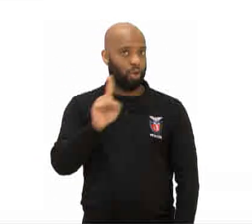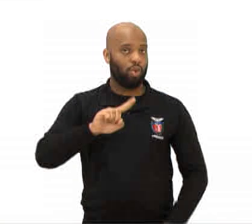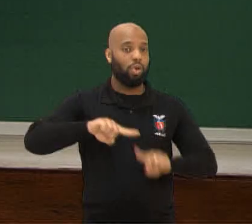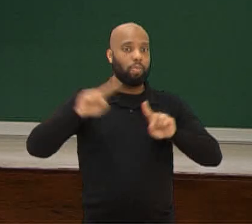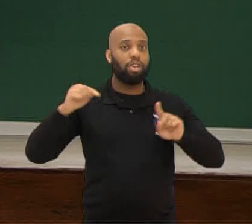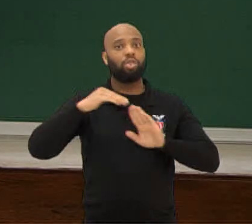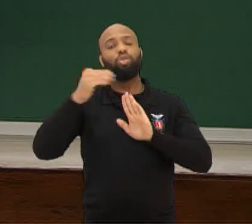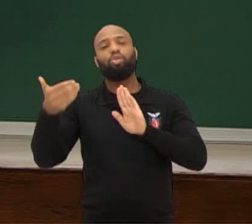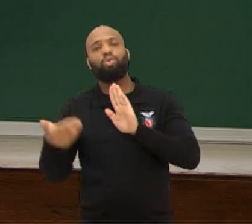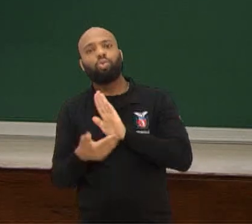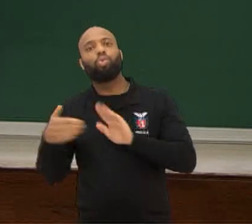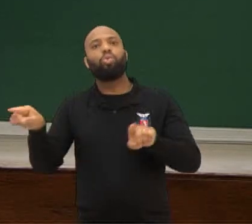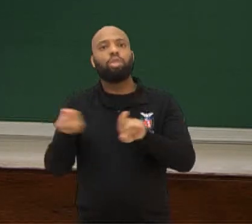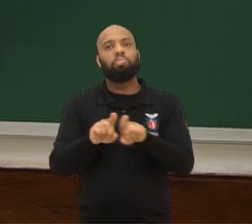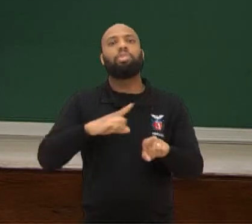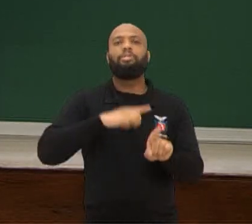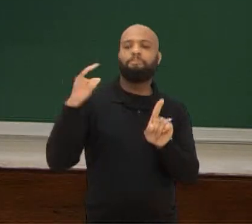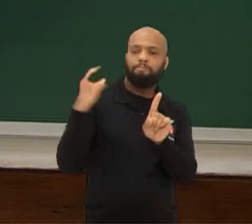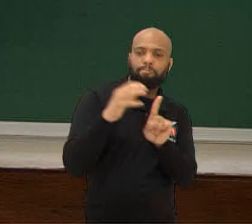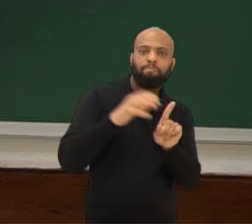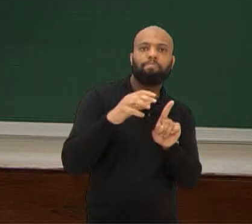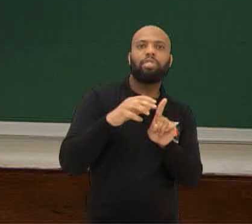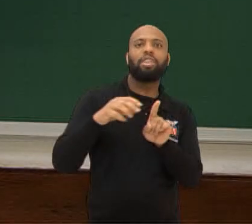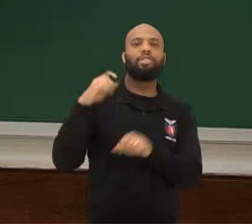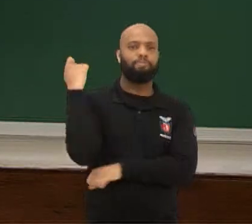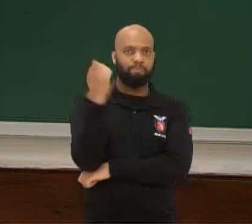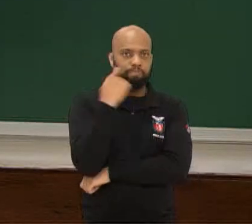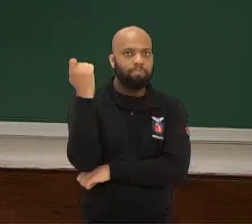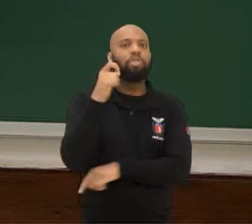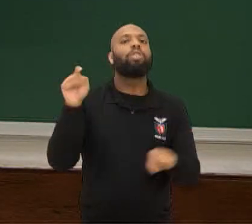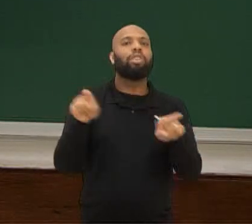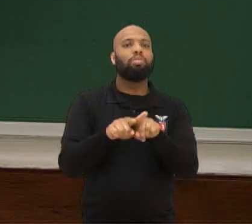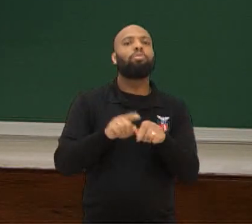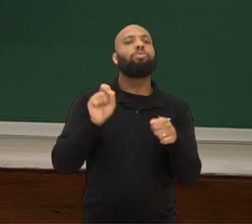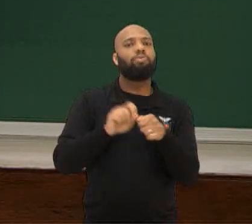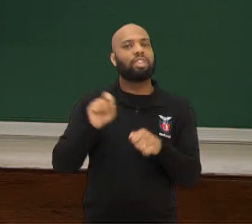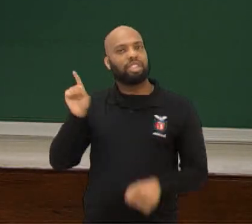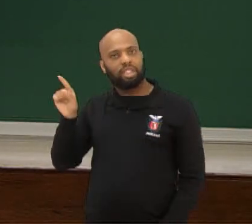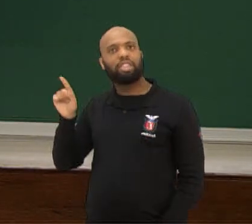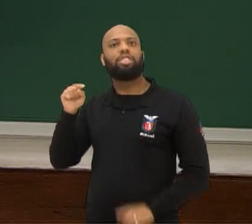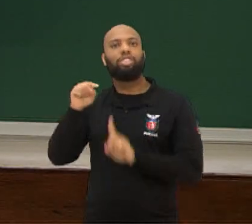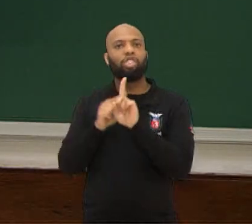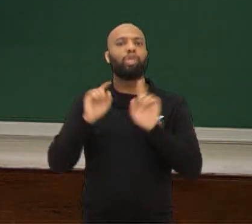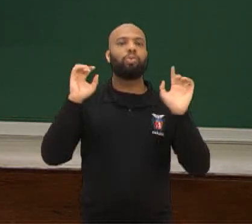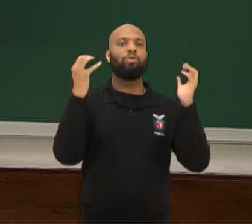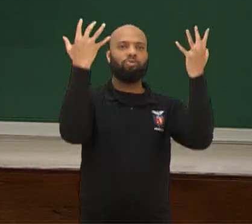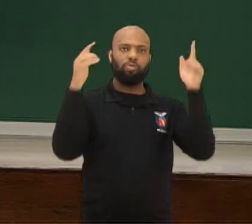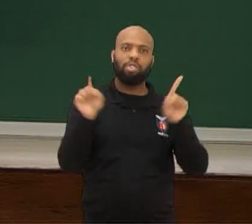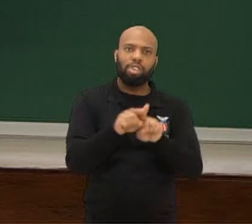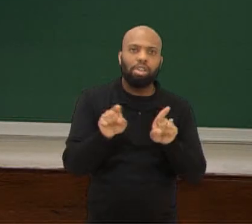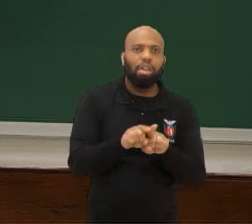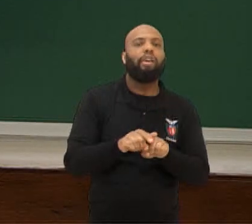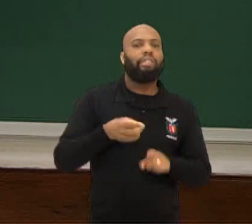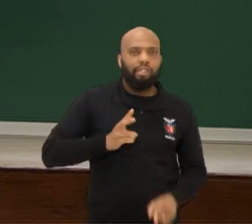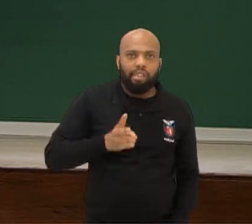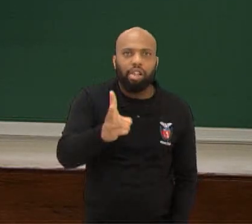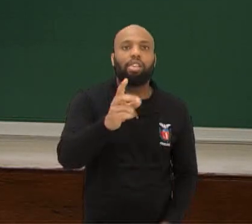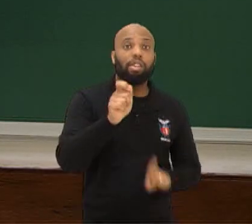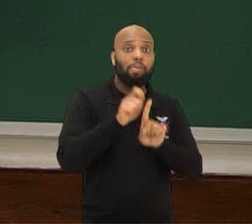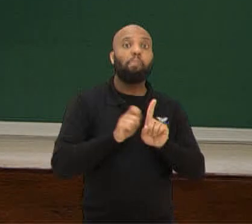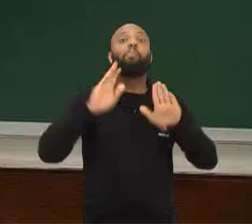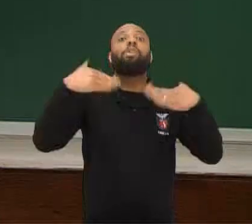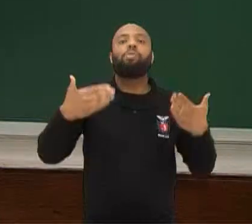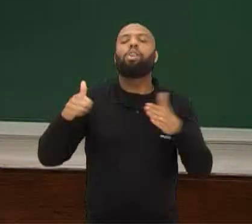as outras partes que também têm influência da migração gaúcha, têm essa comemoração, esse hábito ali no mês